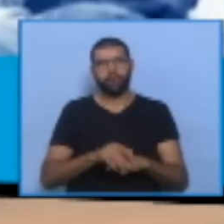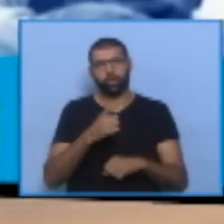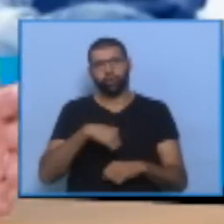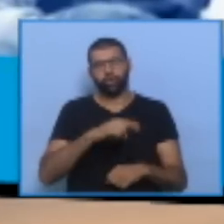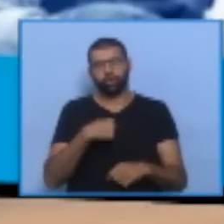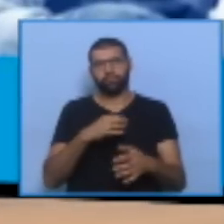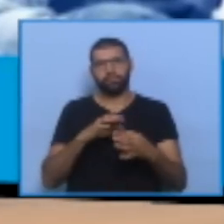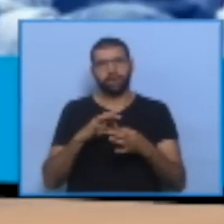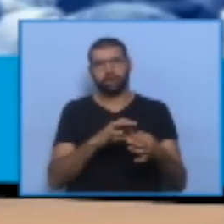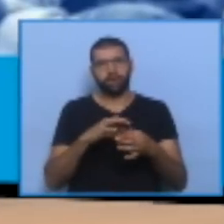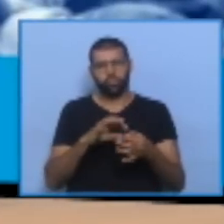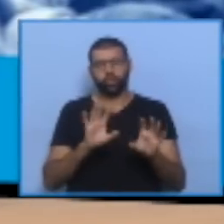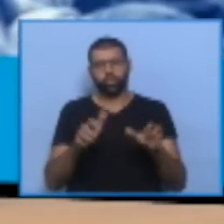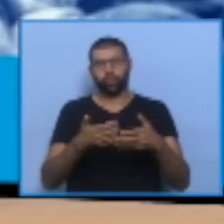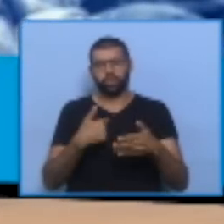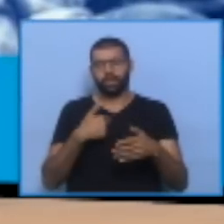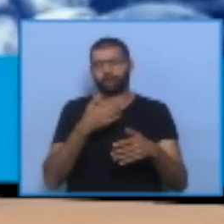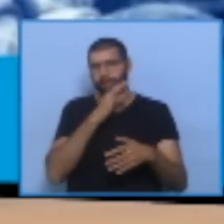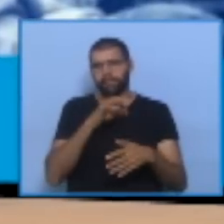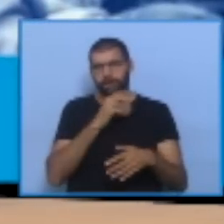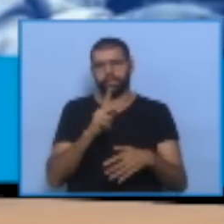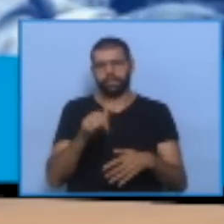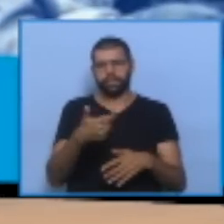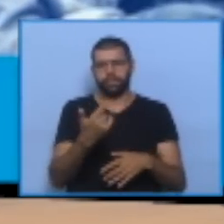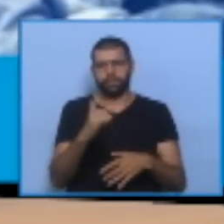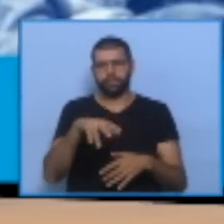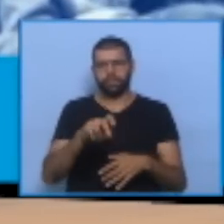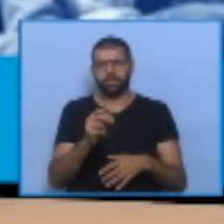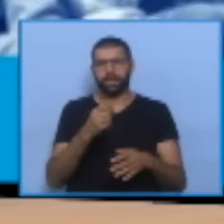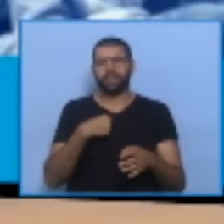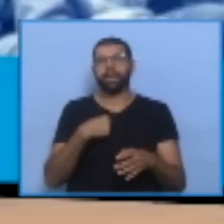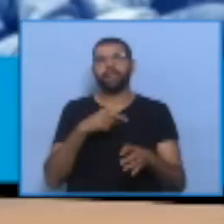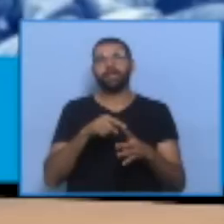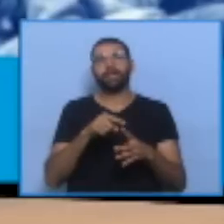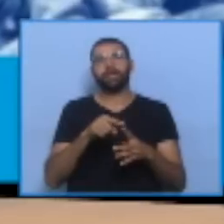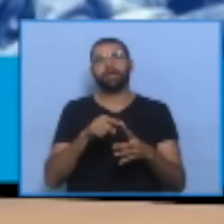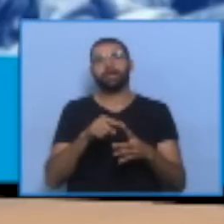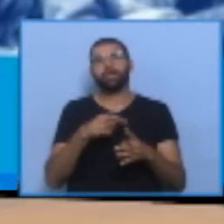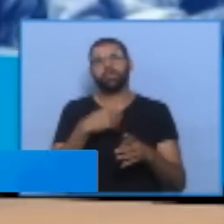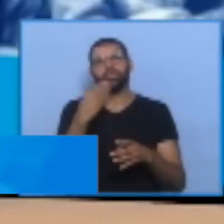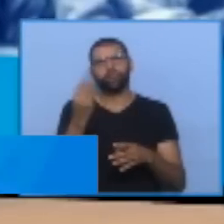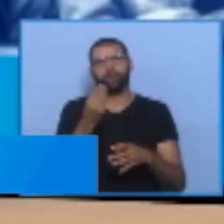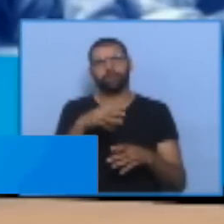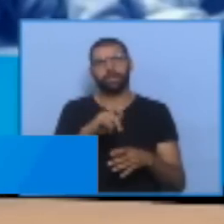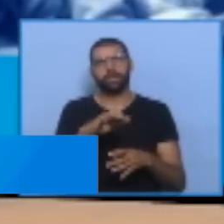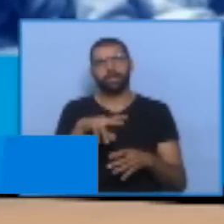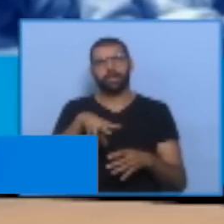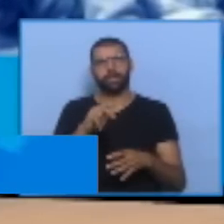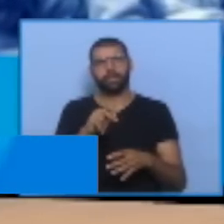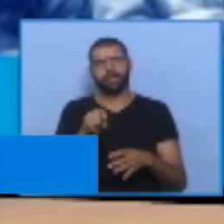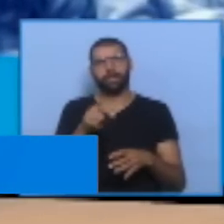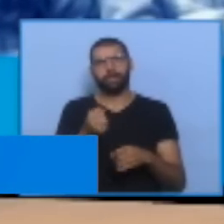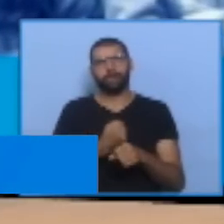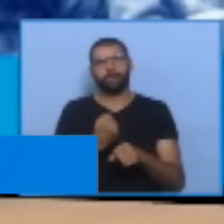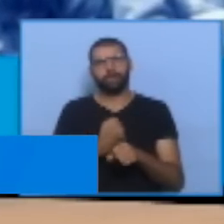parceria, nós fazemos parte de um grupo que é a Família Vicentina e como um dos ramos nós temos a Juventude Mariana e neste momento estamos a fazer um